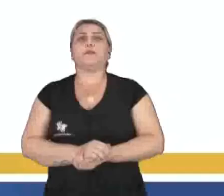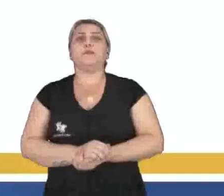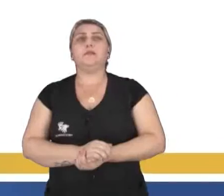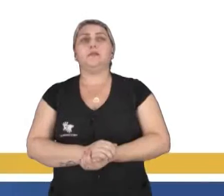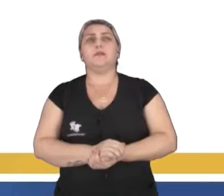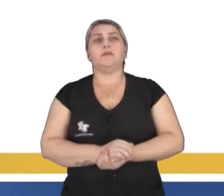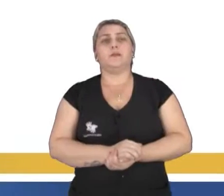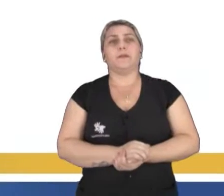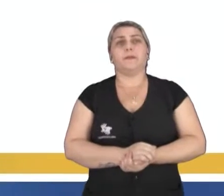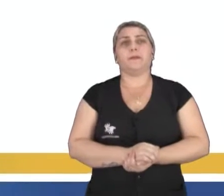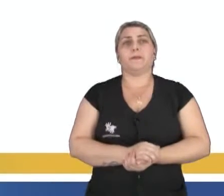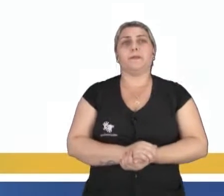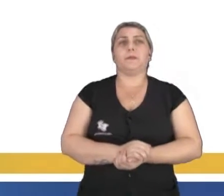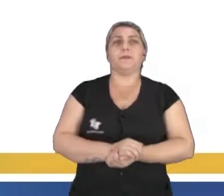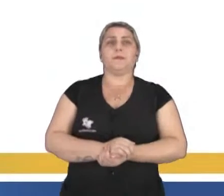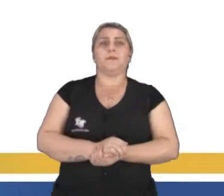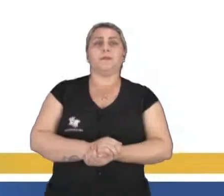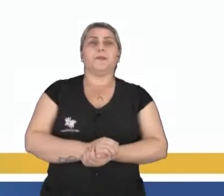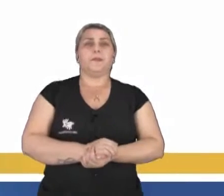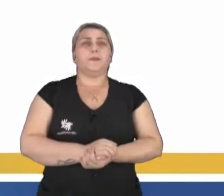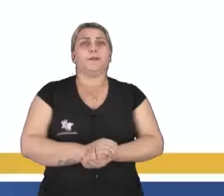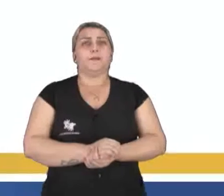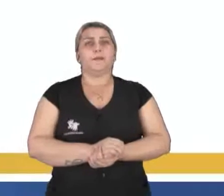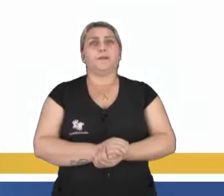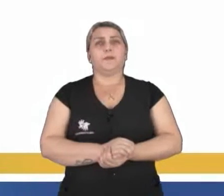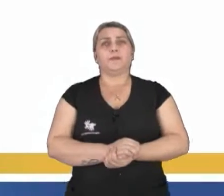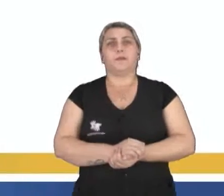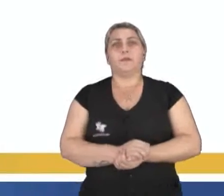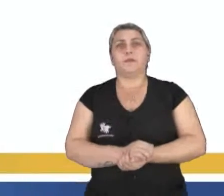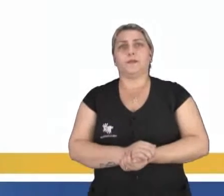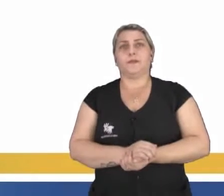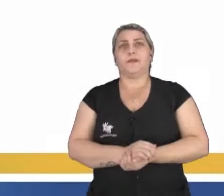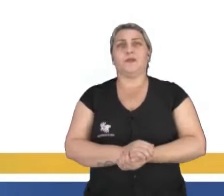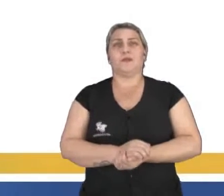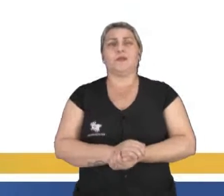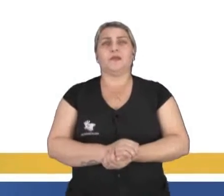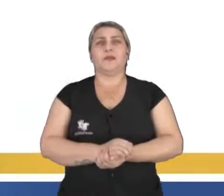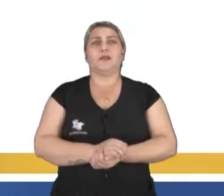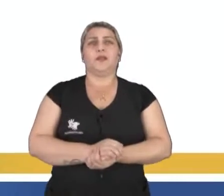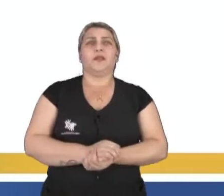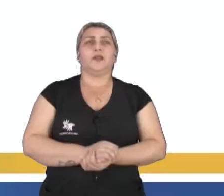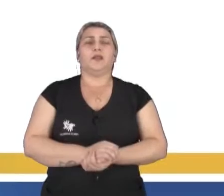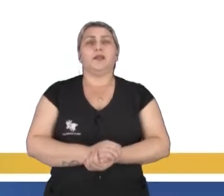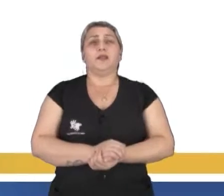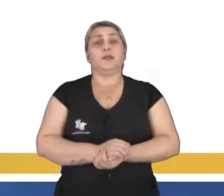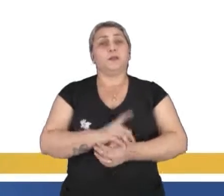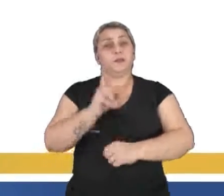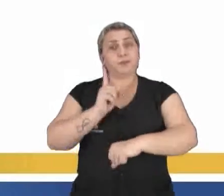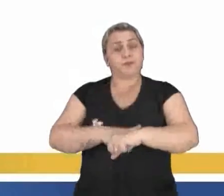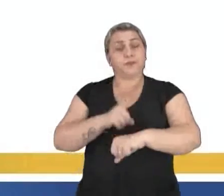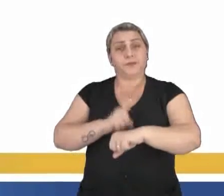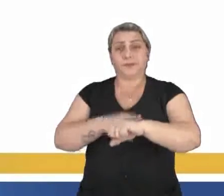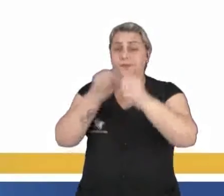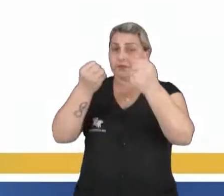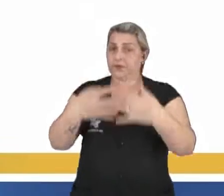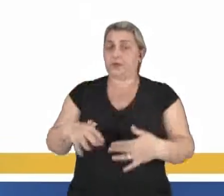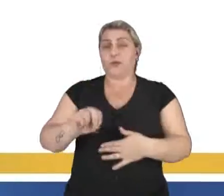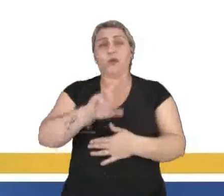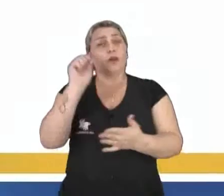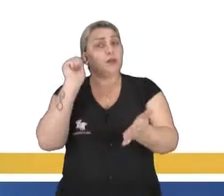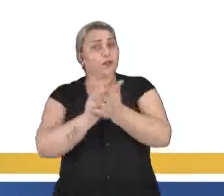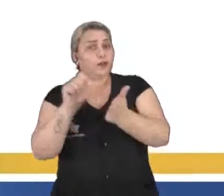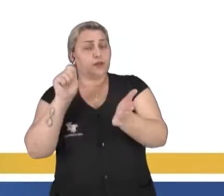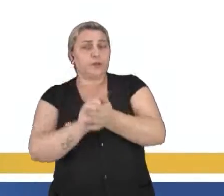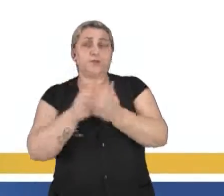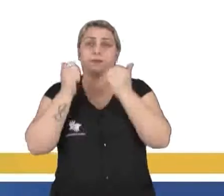eu restringem por isso que nós temos que saber ali utilizar seus elementos na hora do nosso Discurso ou da